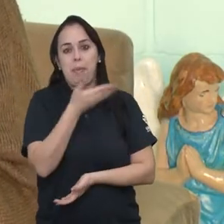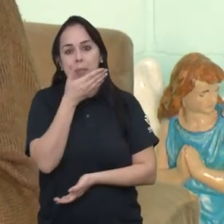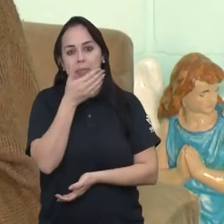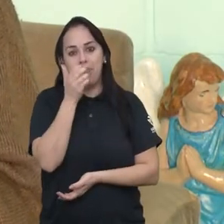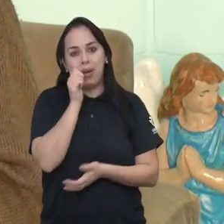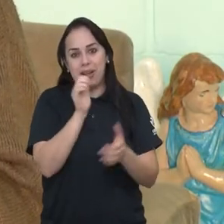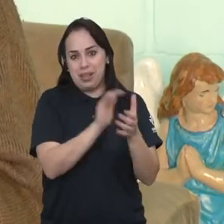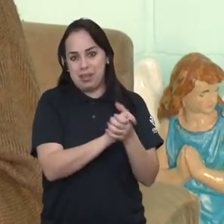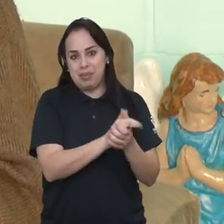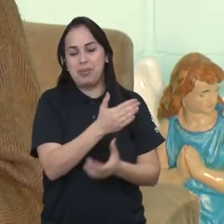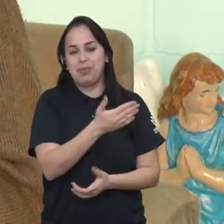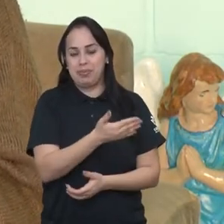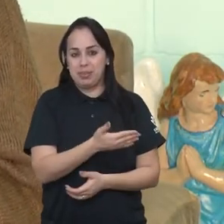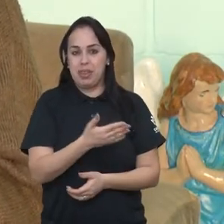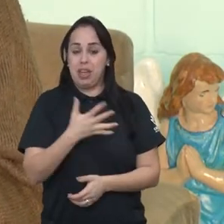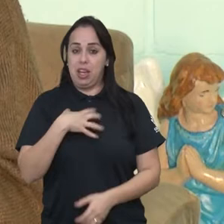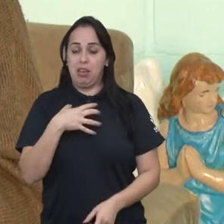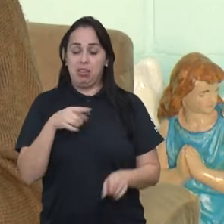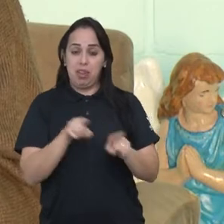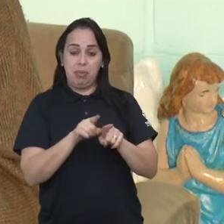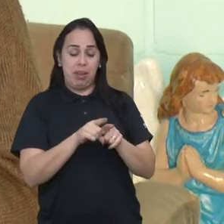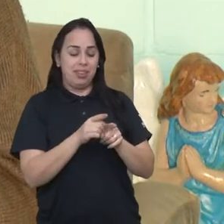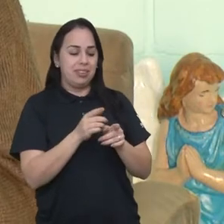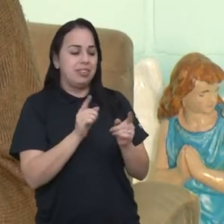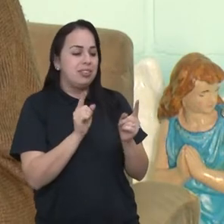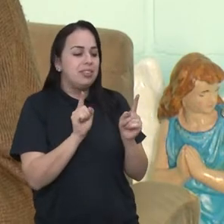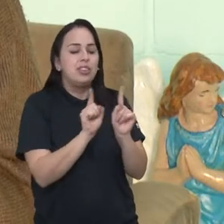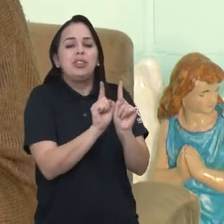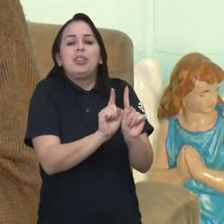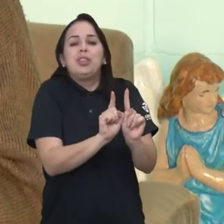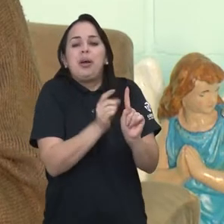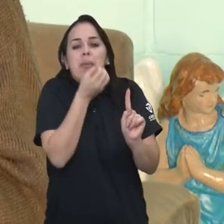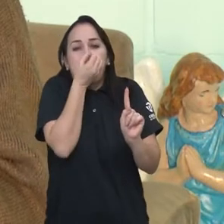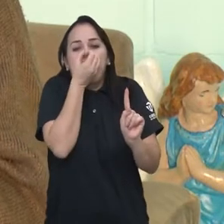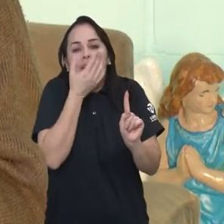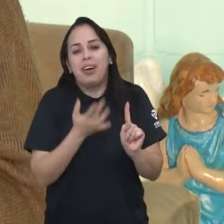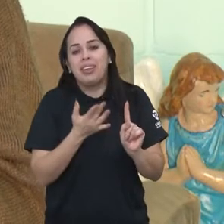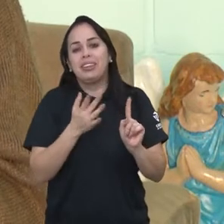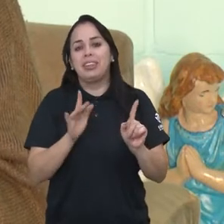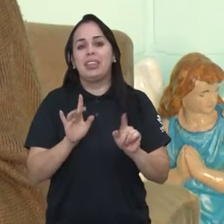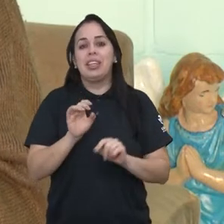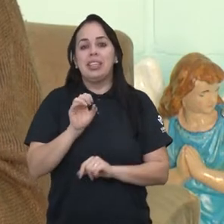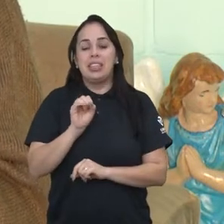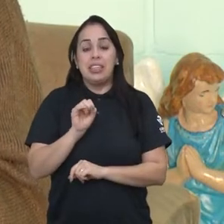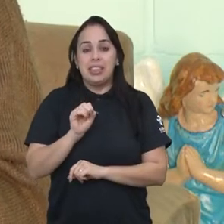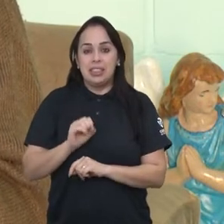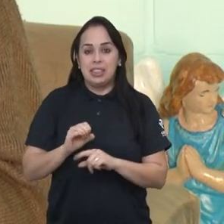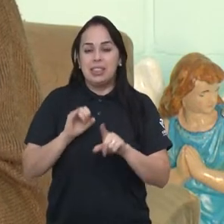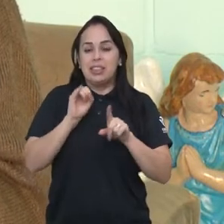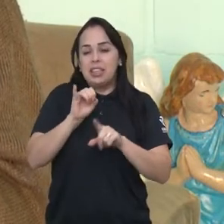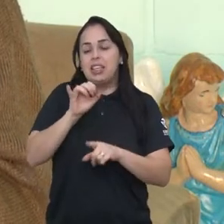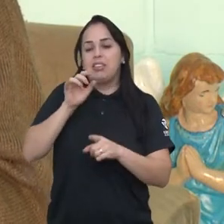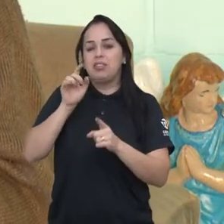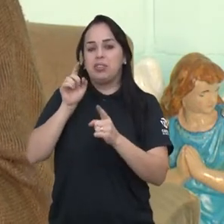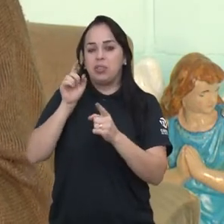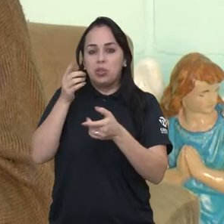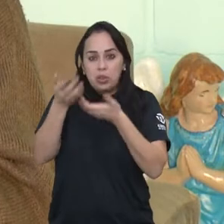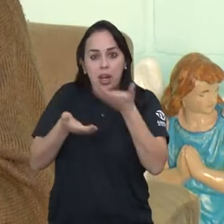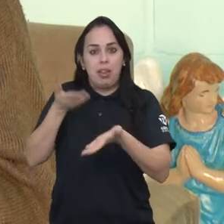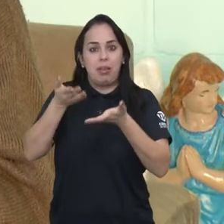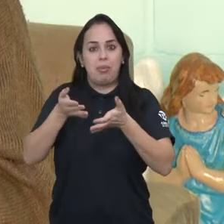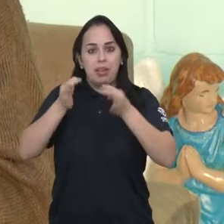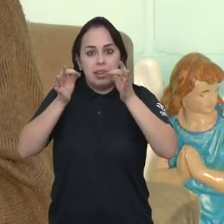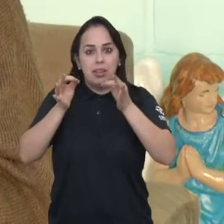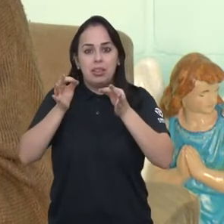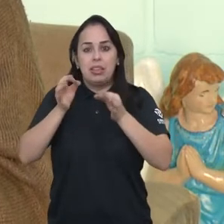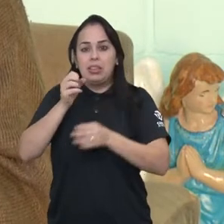porque eu trato bem era e não me sentiria bem se fosse um tratamento